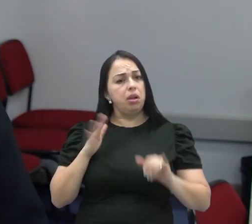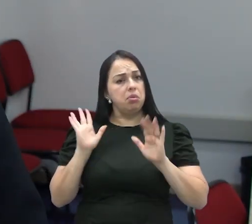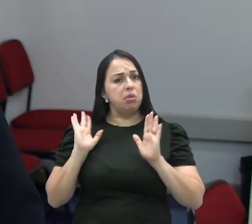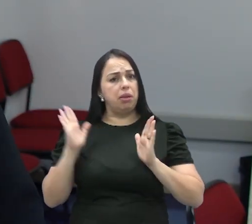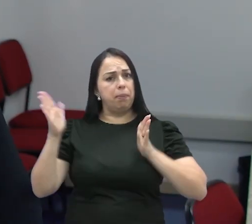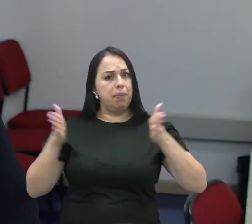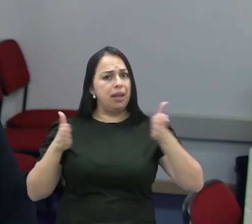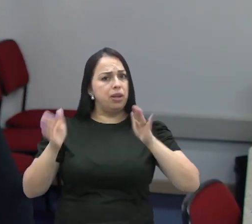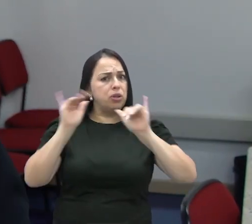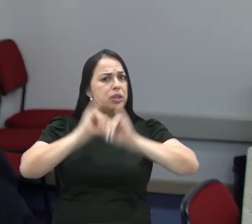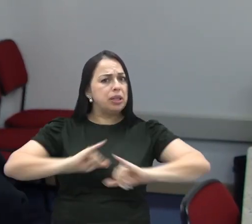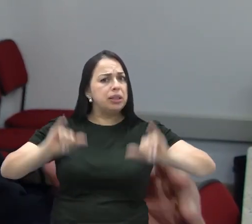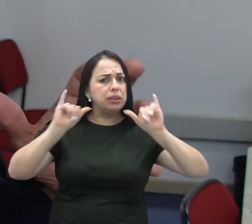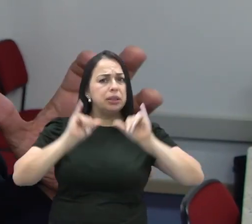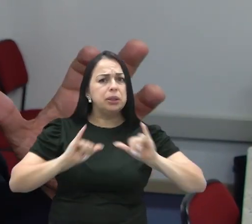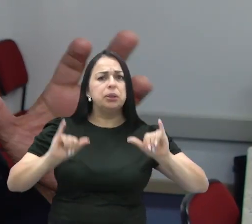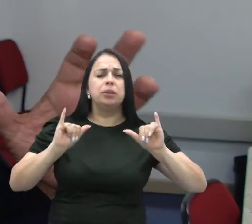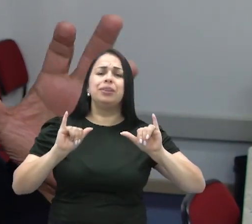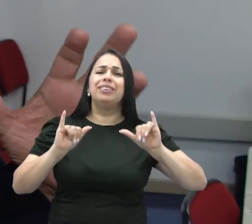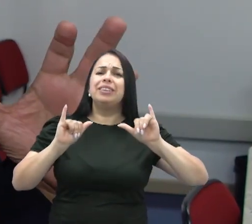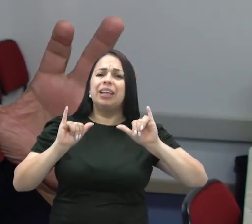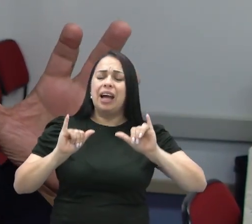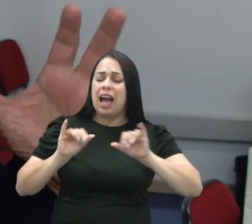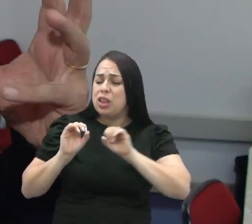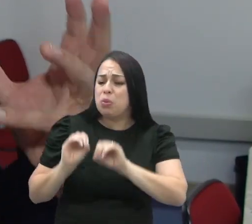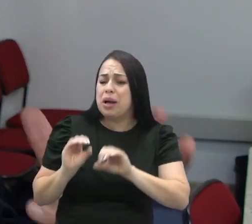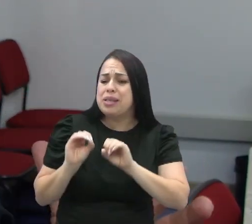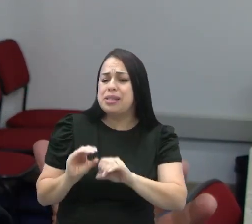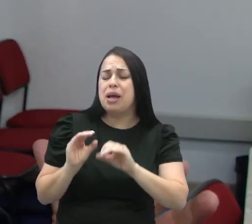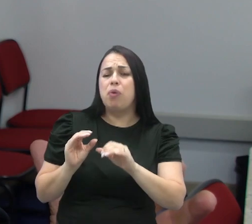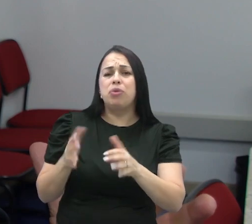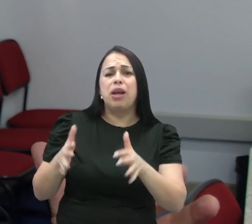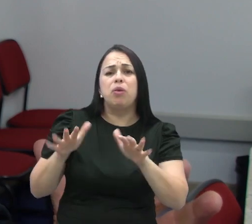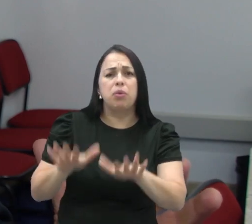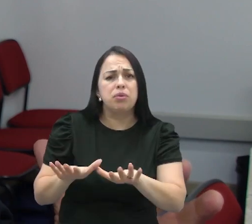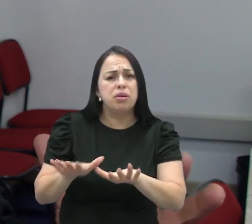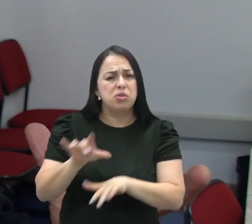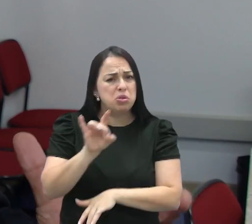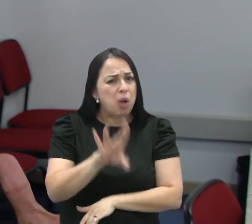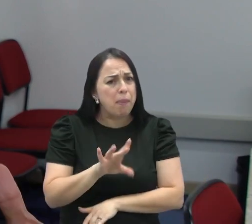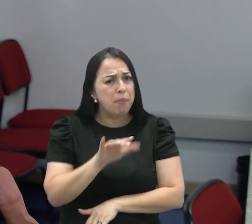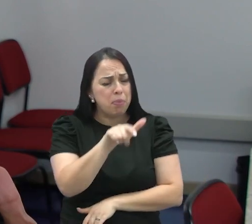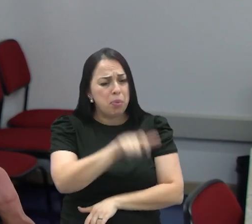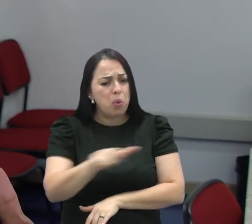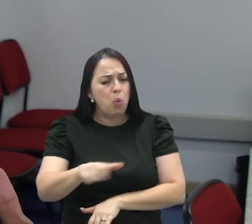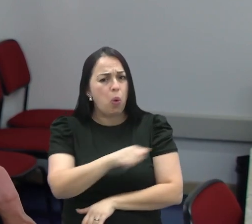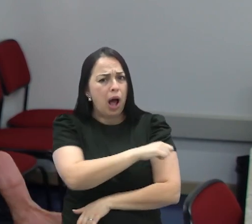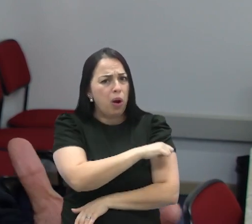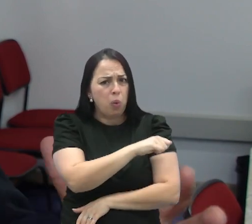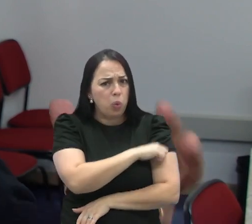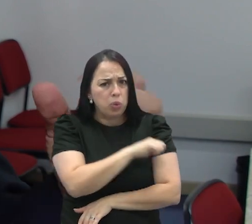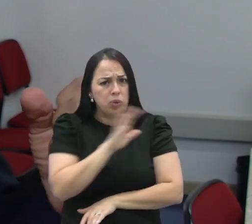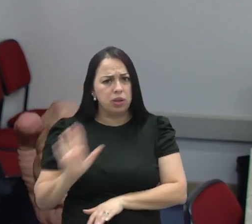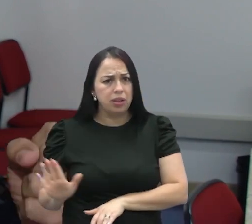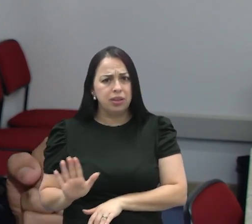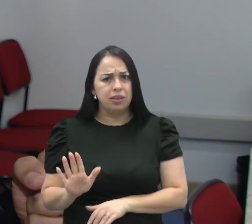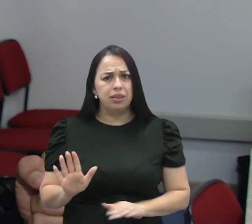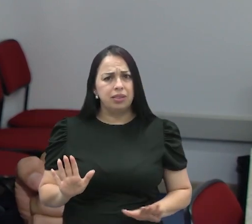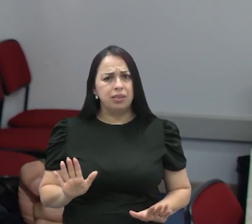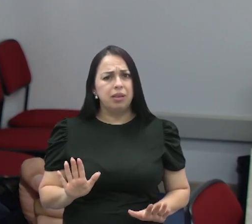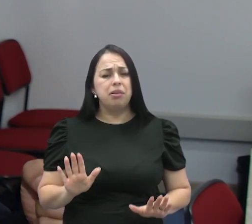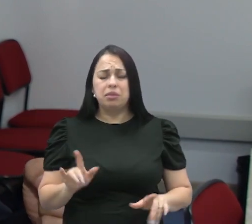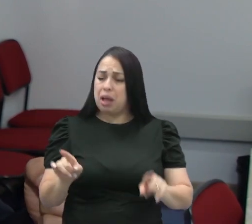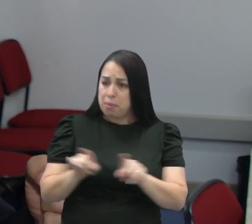das minhas bandeiras de campanha, trabalhar uma educação inclusiva, não só para o aluno que traz